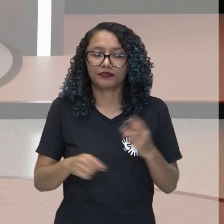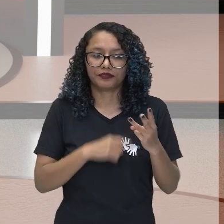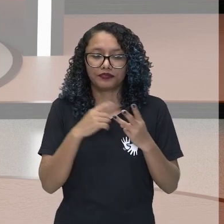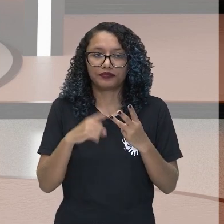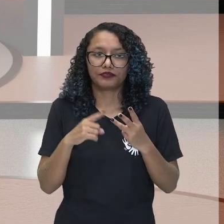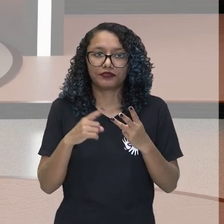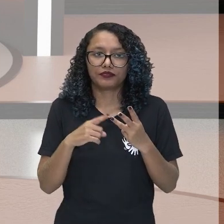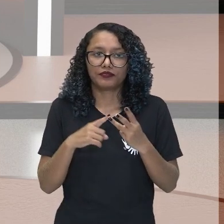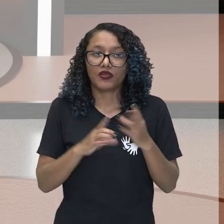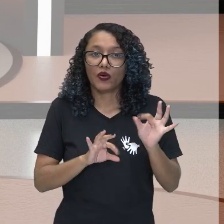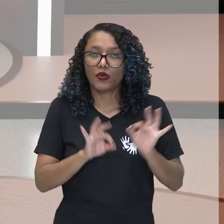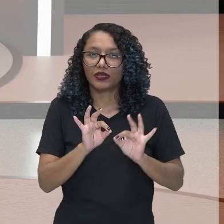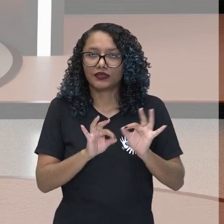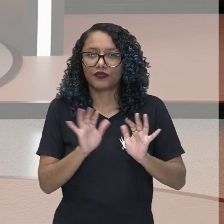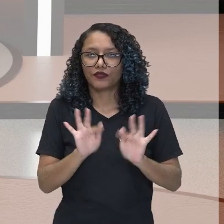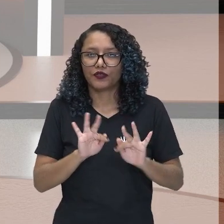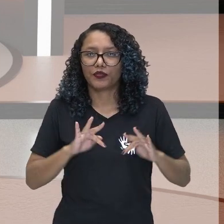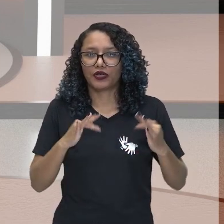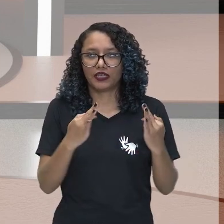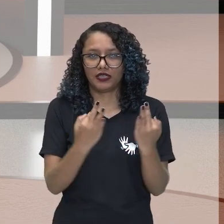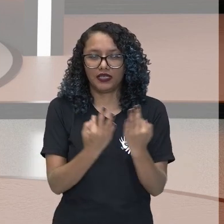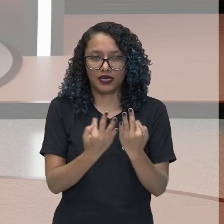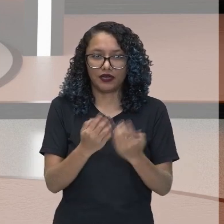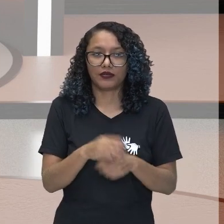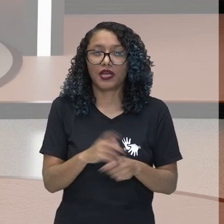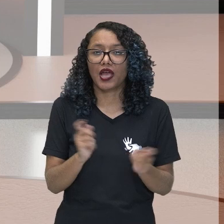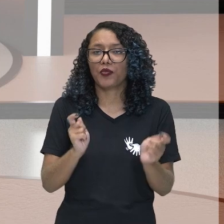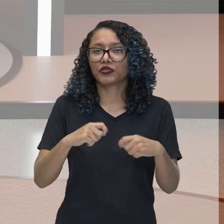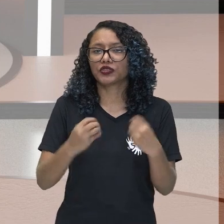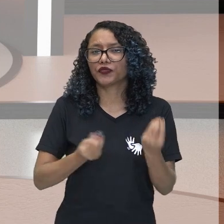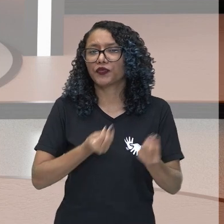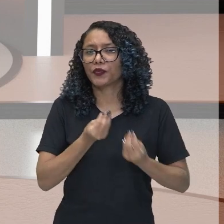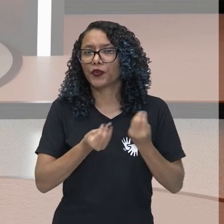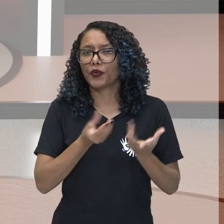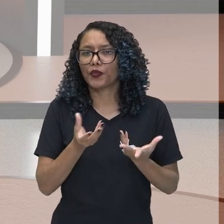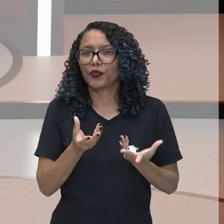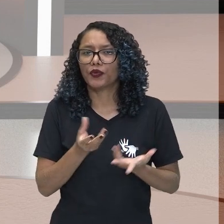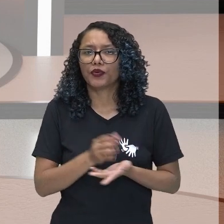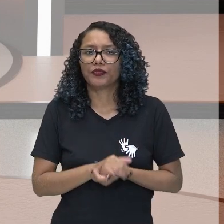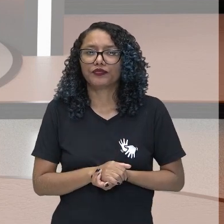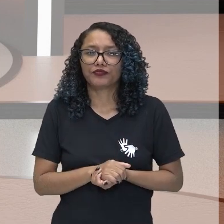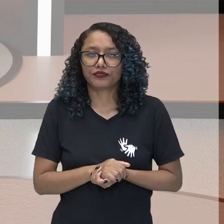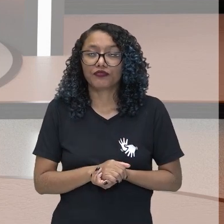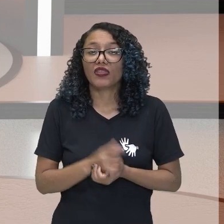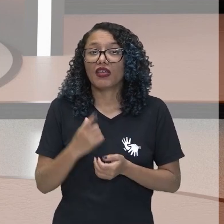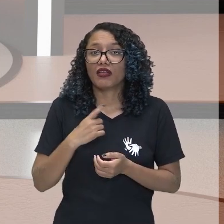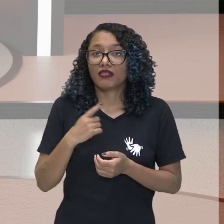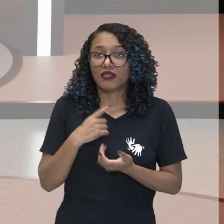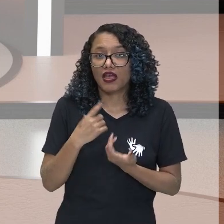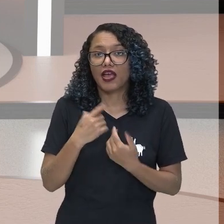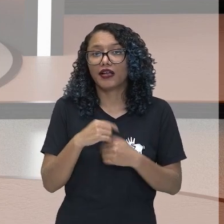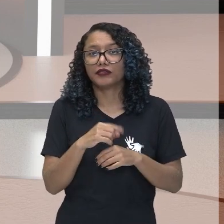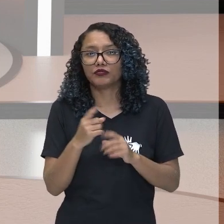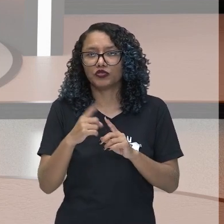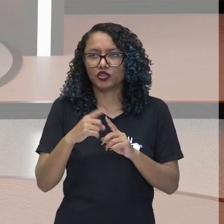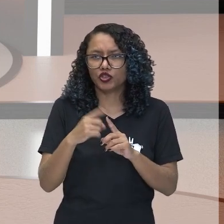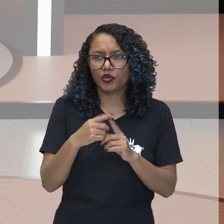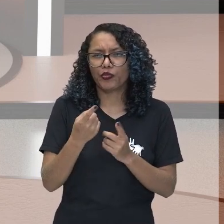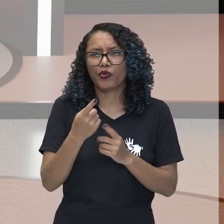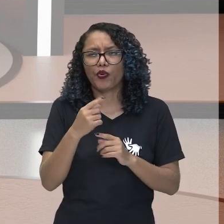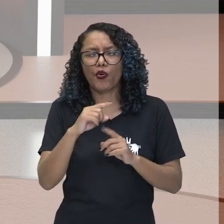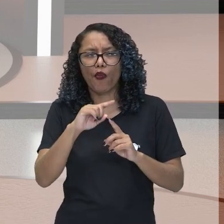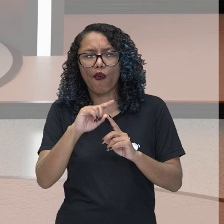planejamento familiar, que vai ser facilitado ali através dos meios contraceptivos, tá bom?